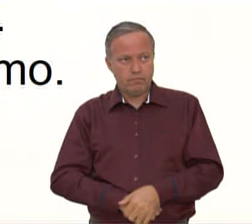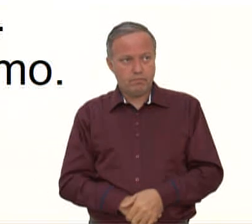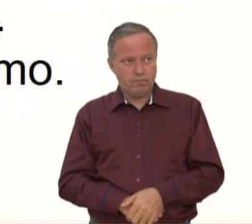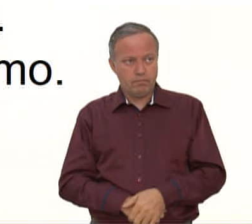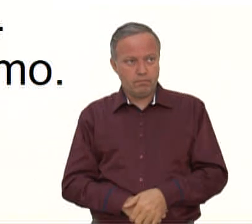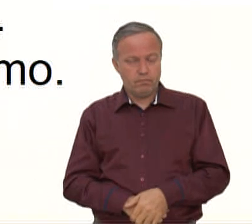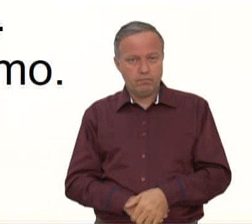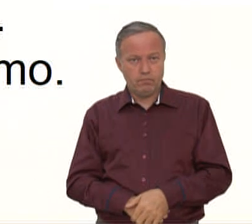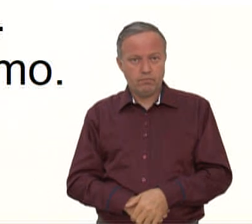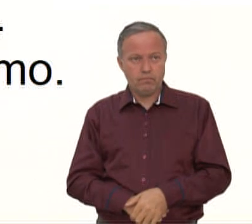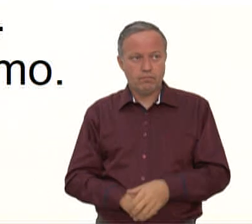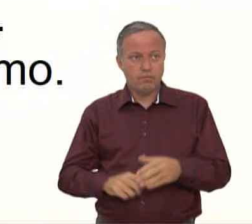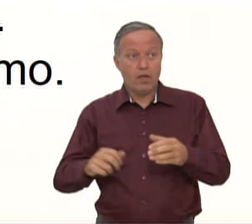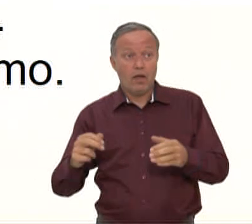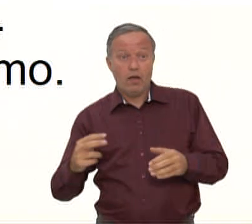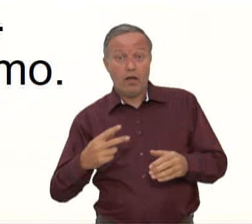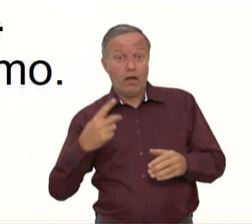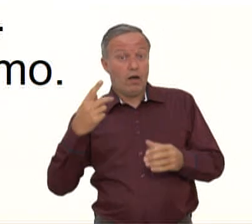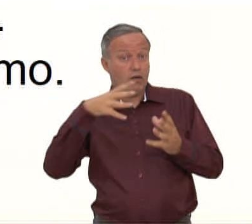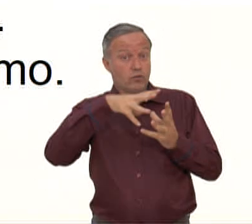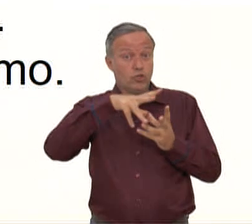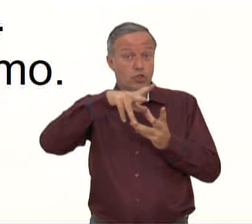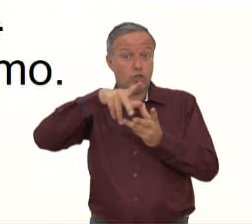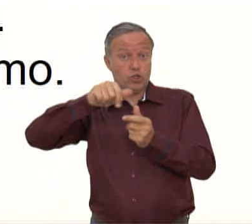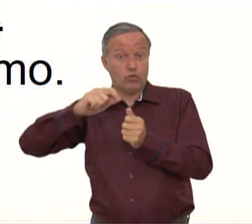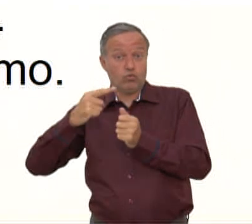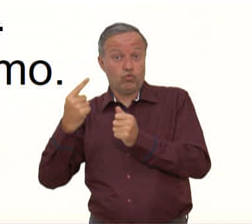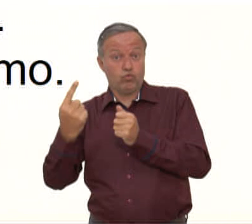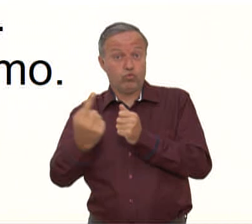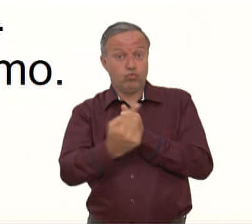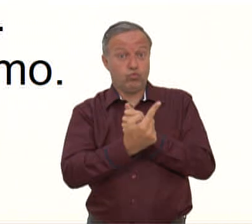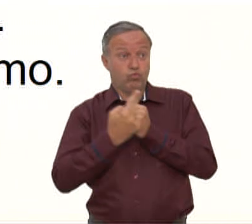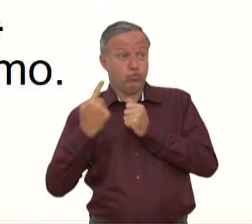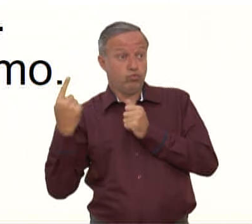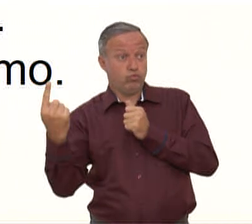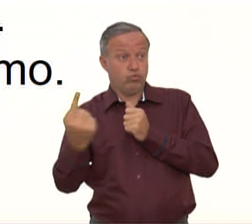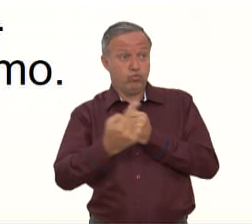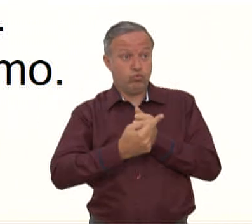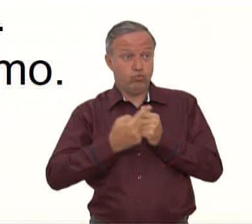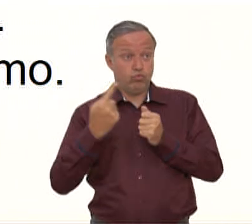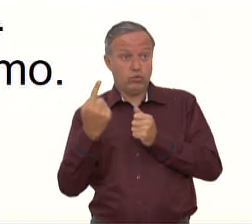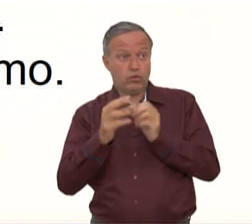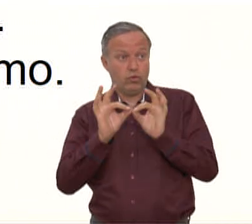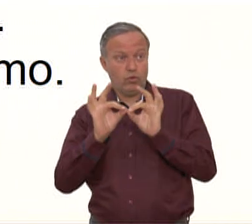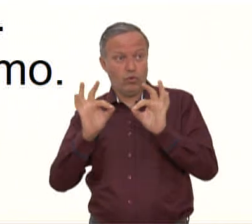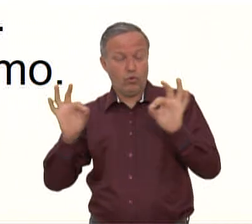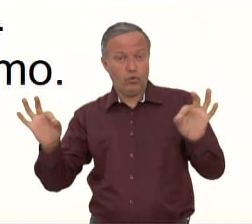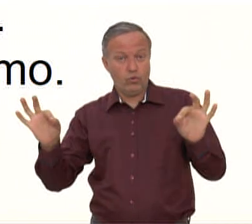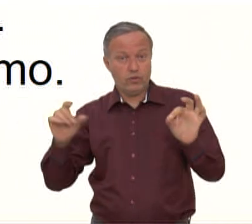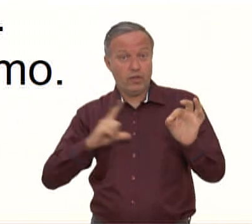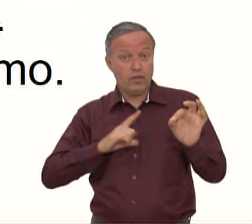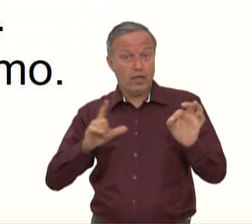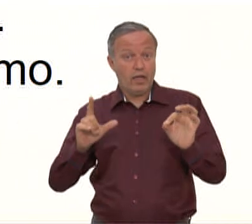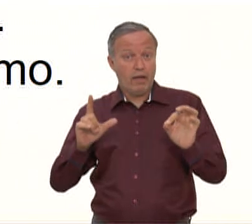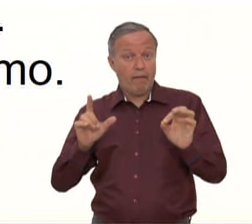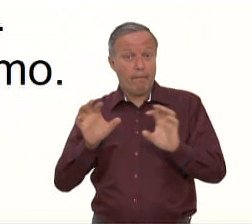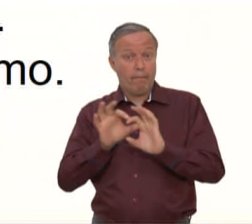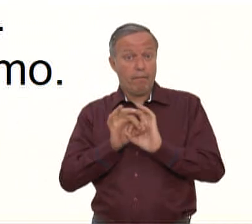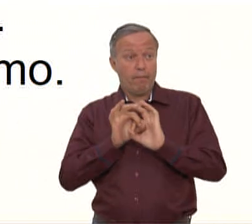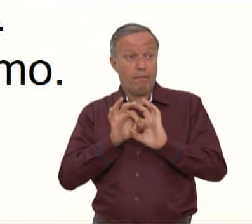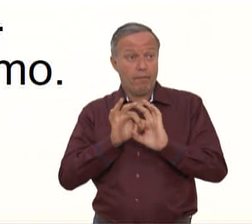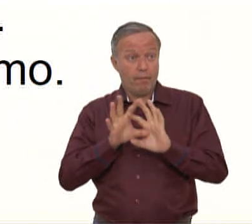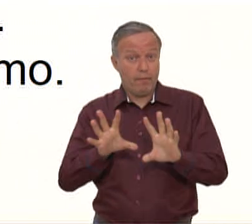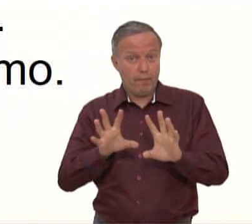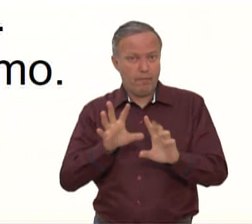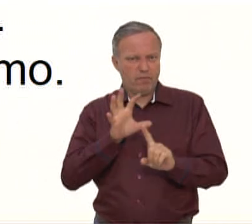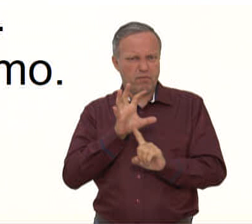revolução da informação global, a globalização está longe de ser universal, interdependência e sanções econômicas evitam